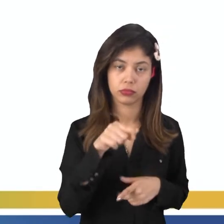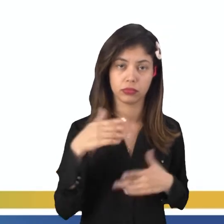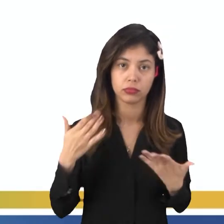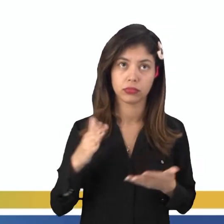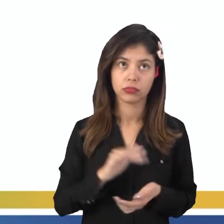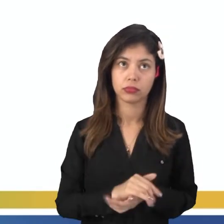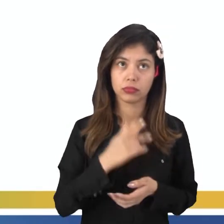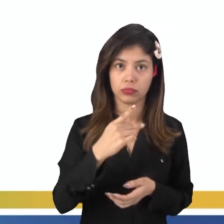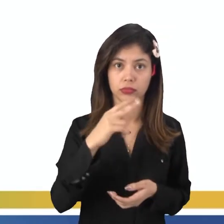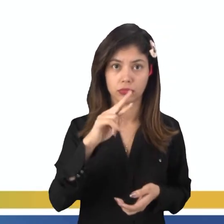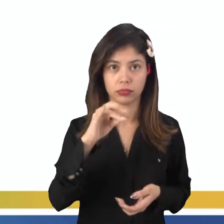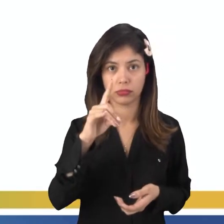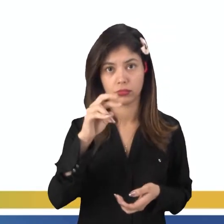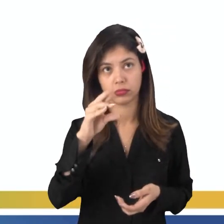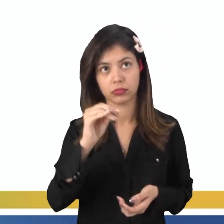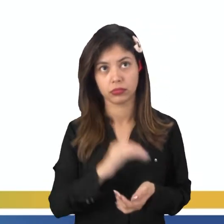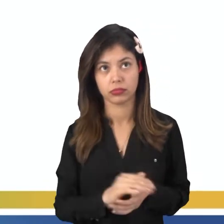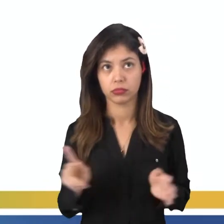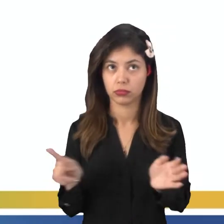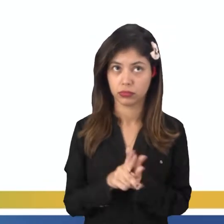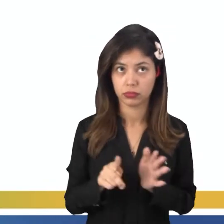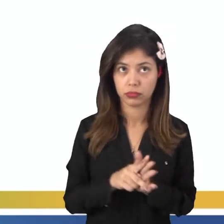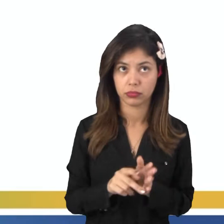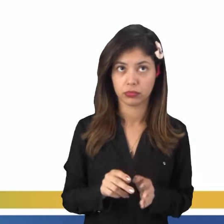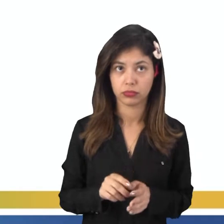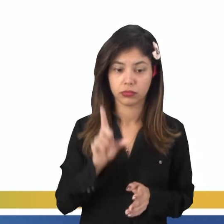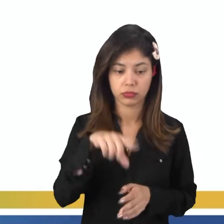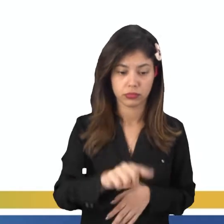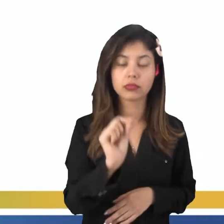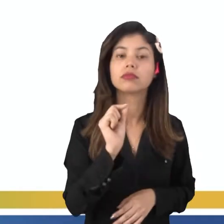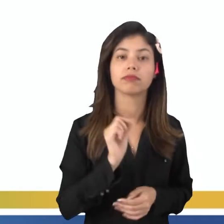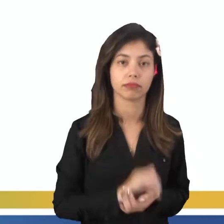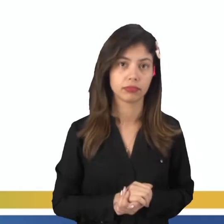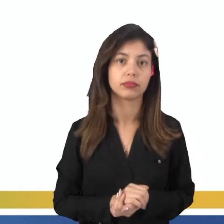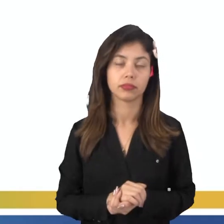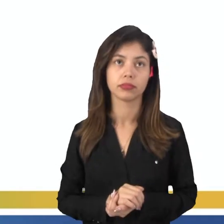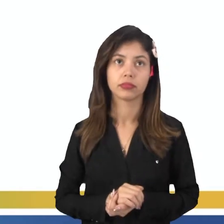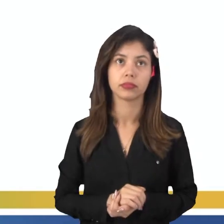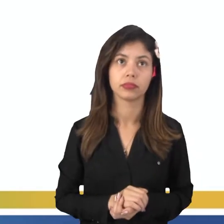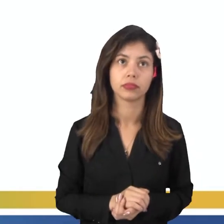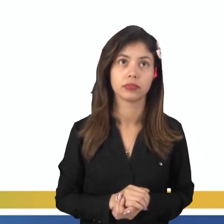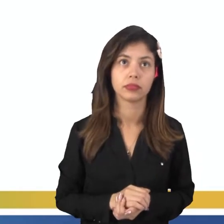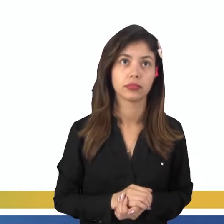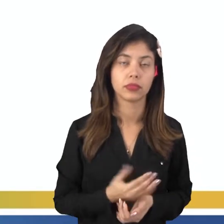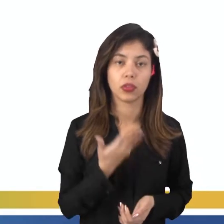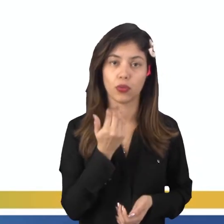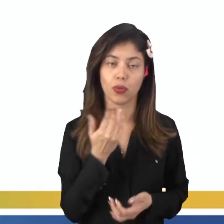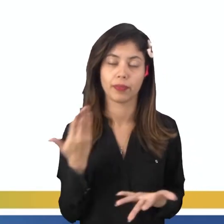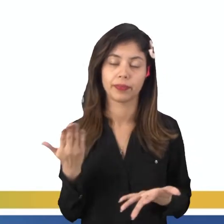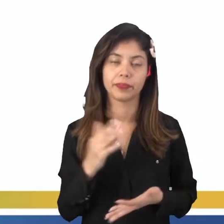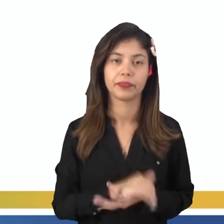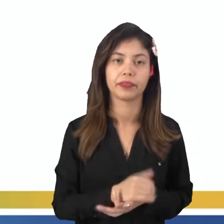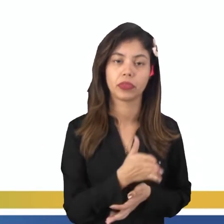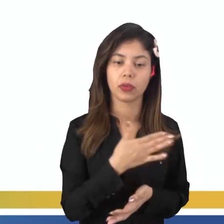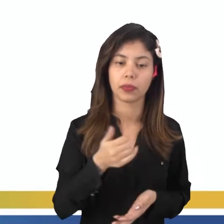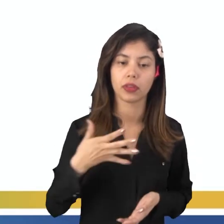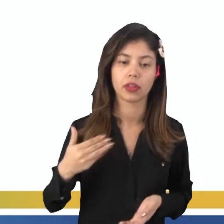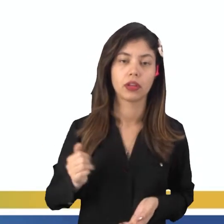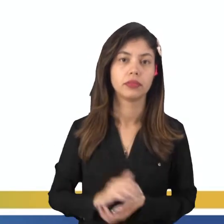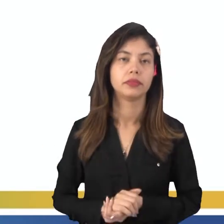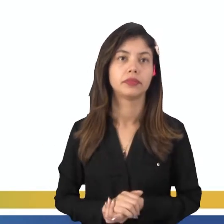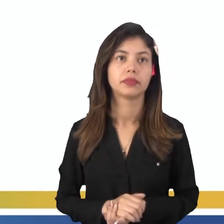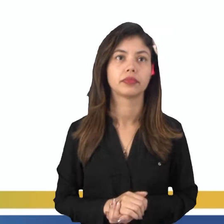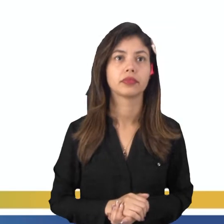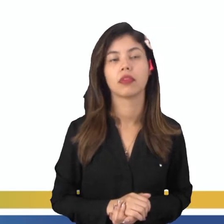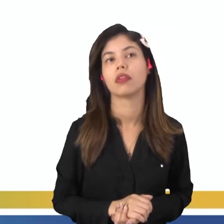é uma espécie de predador do próprio peixe que o pescador está ali buscando. Ele tira da malha, enfim, e traz um